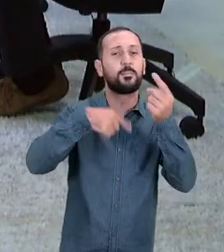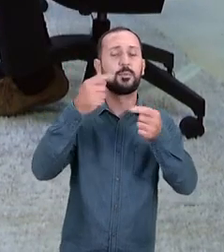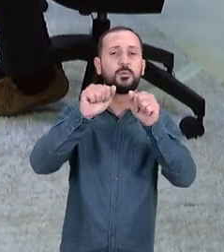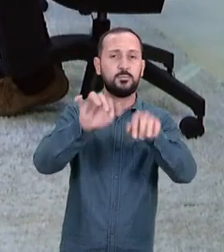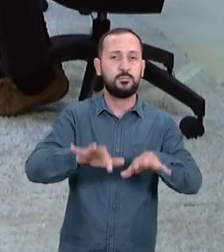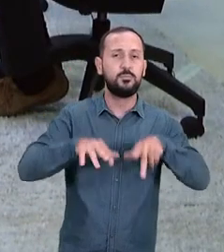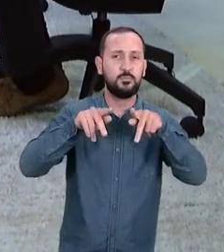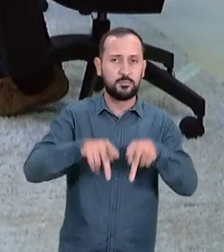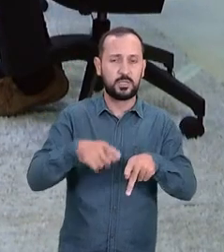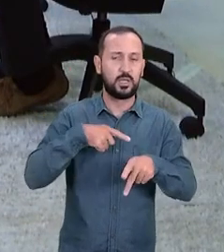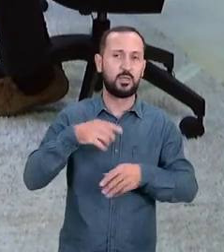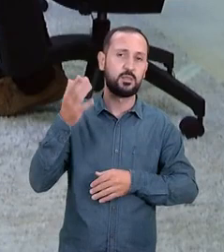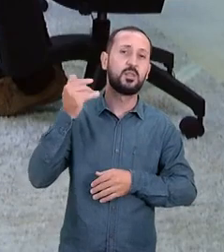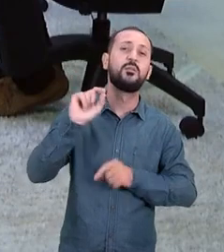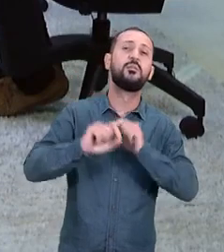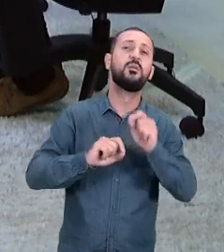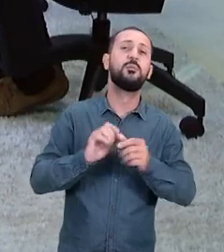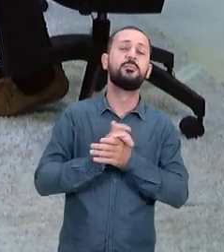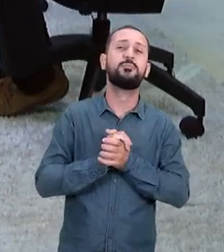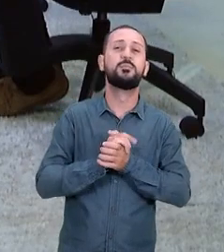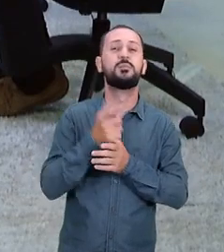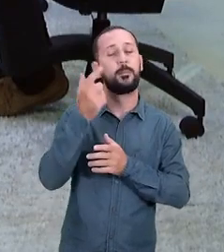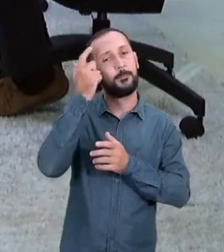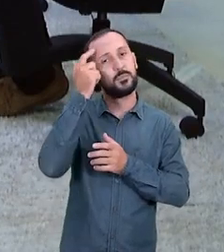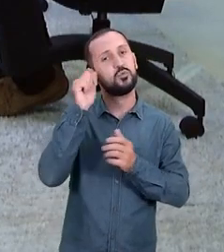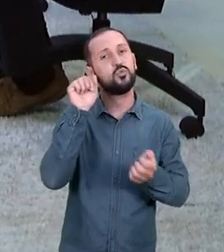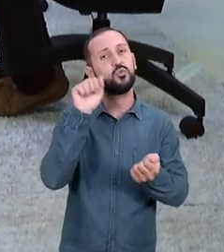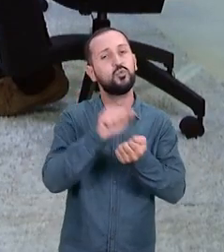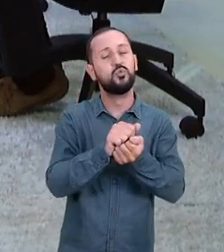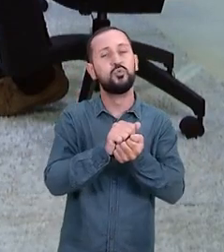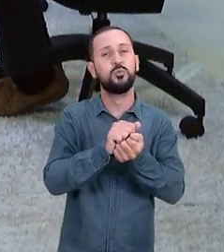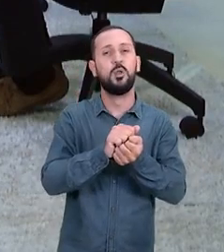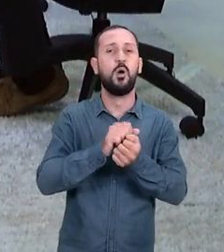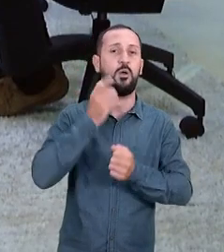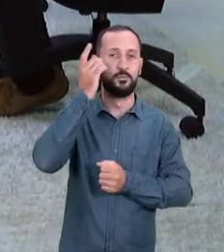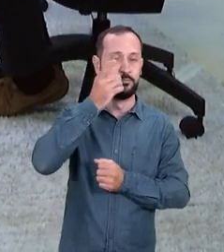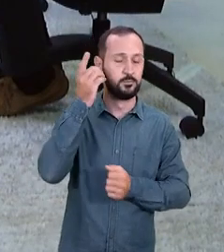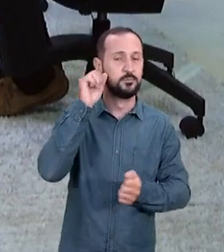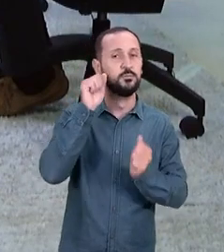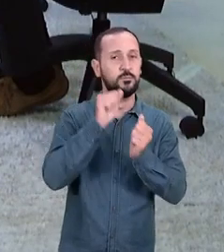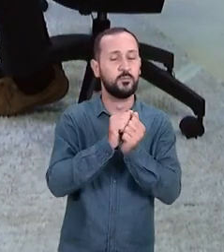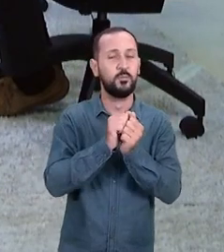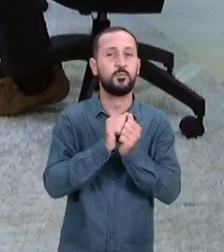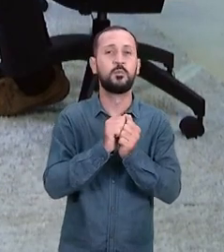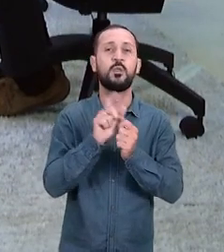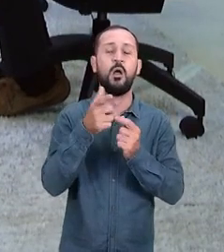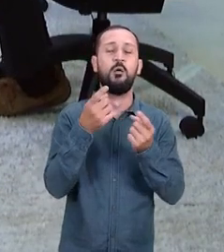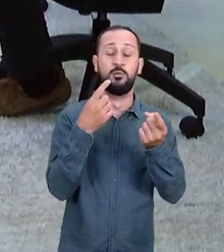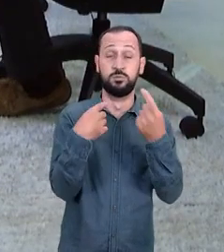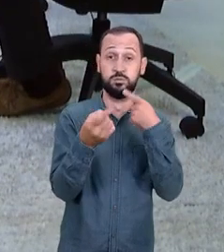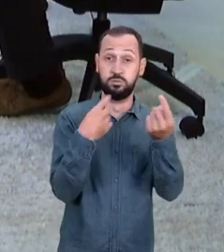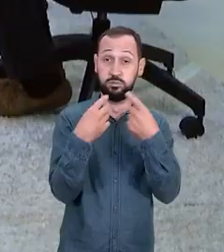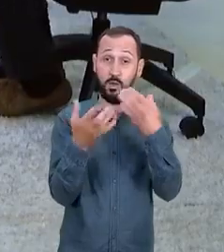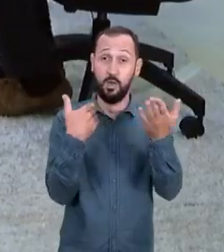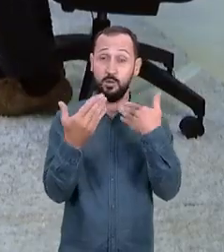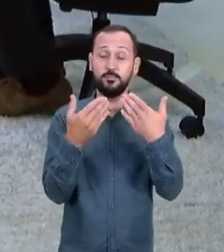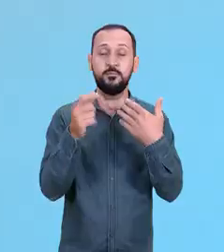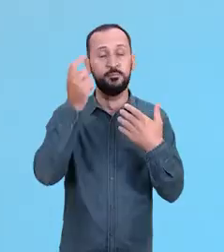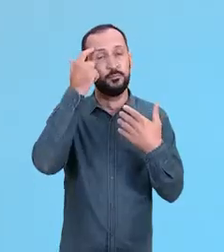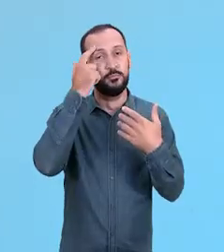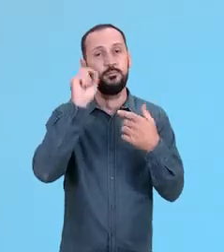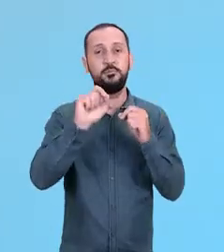audiência pública que teve recentemente? O que o senhor está pensando junto com os deputados que fazem parte da frente, que foi uma discussão assim